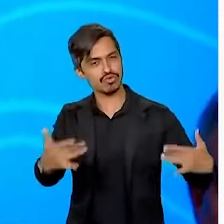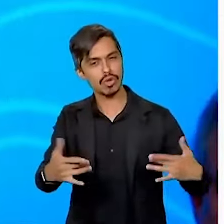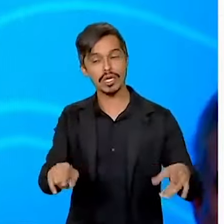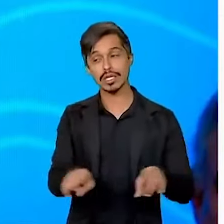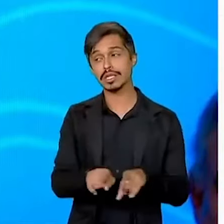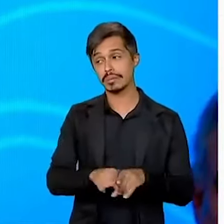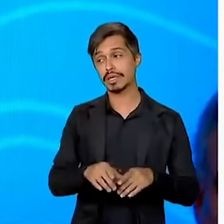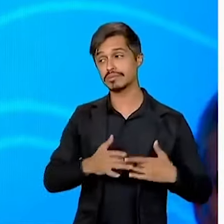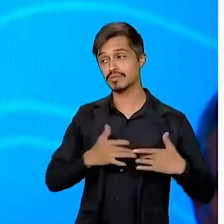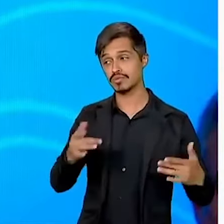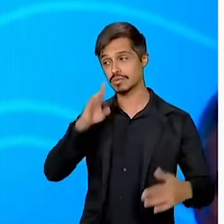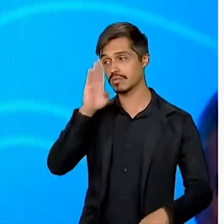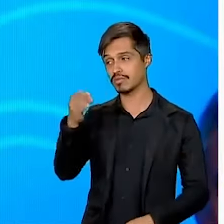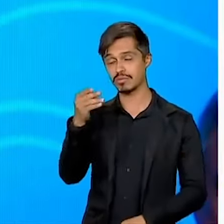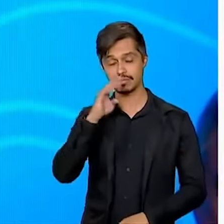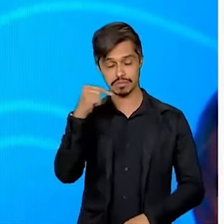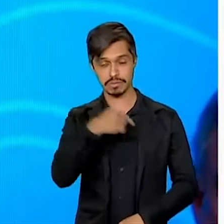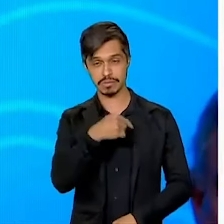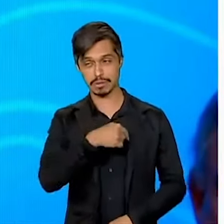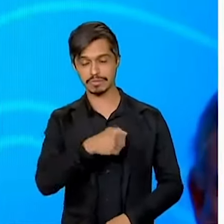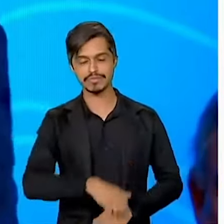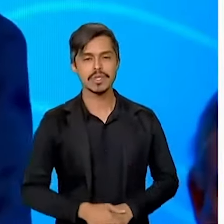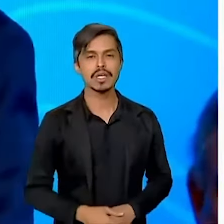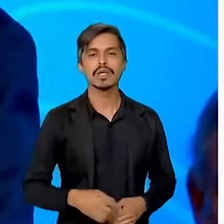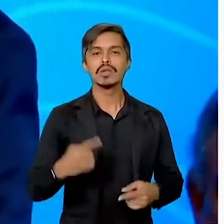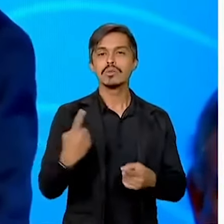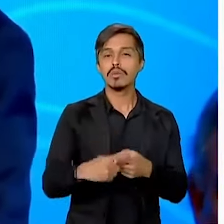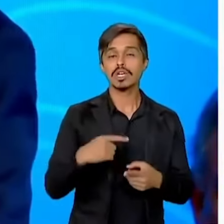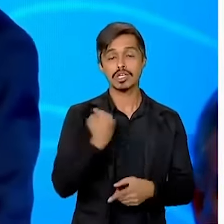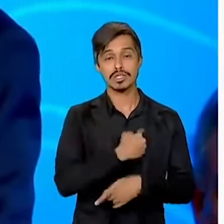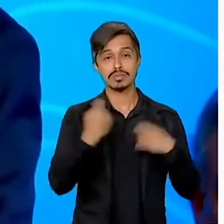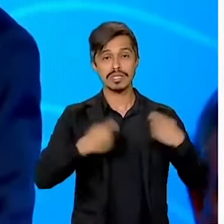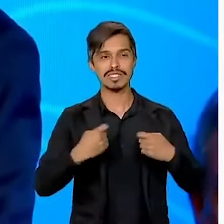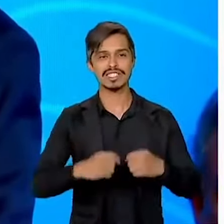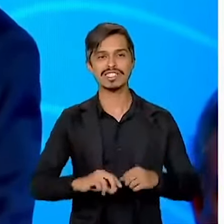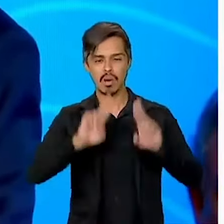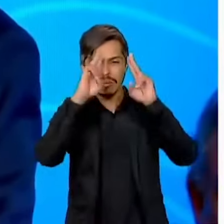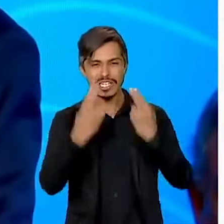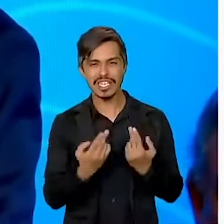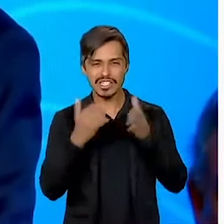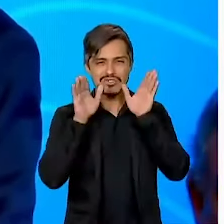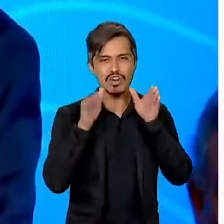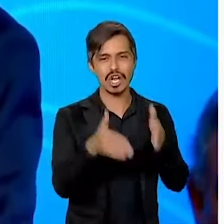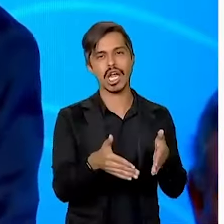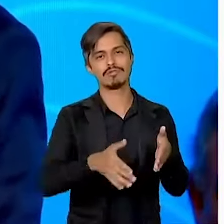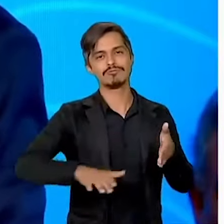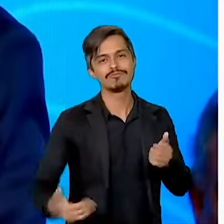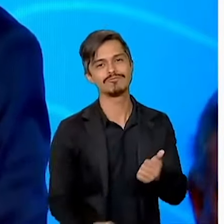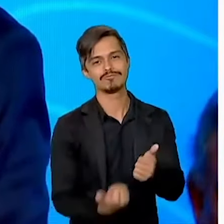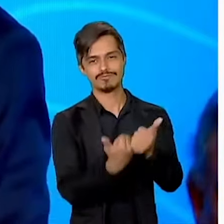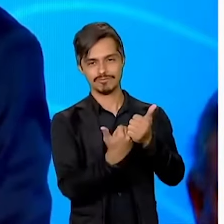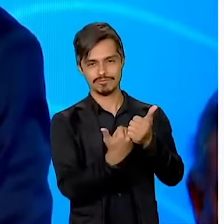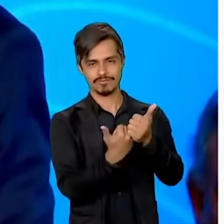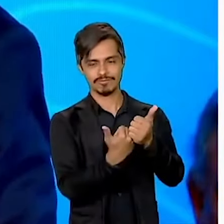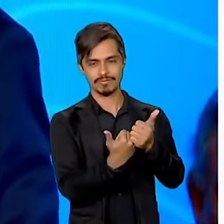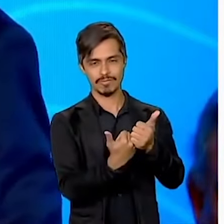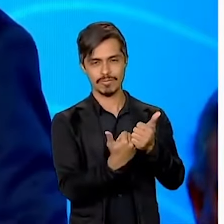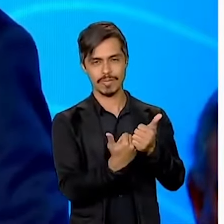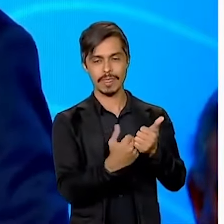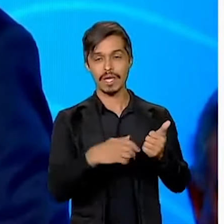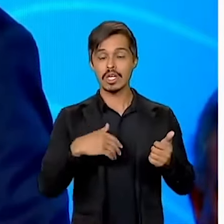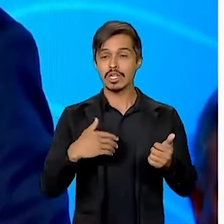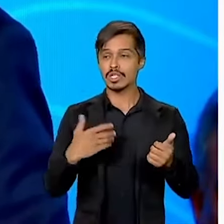mais solidária. Isso é a gente recuperar o humanismo. Não é possível a